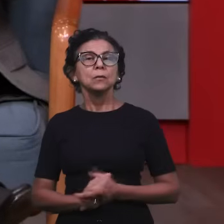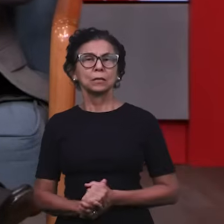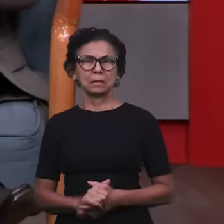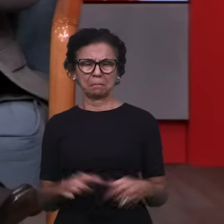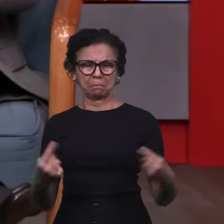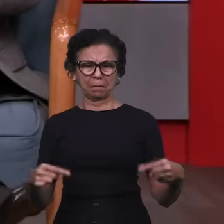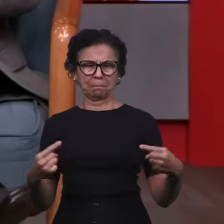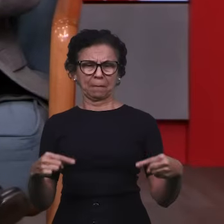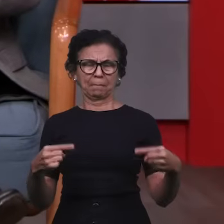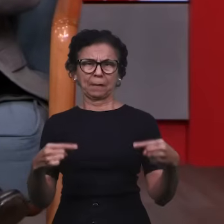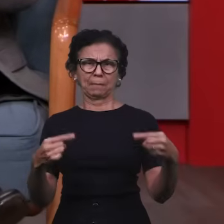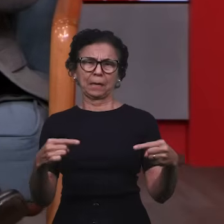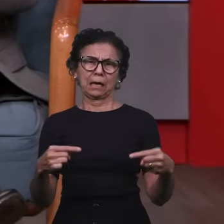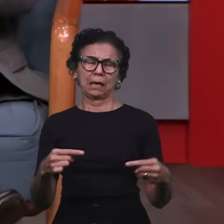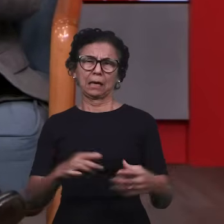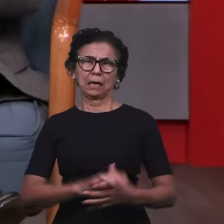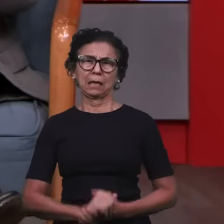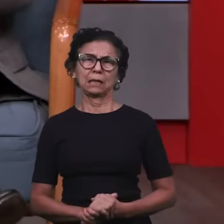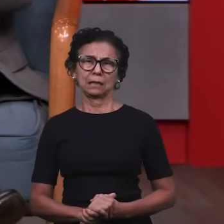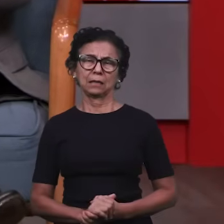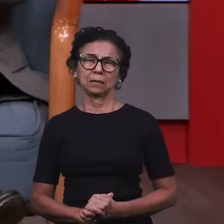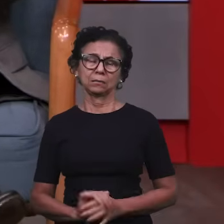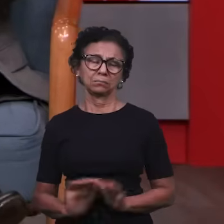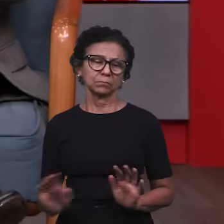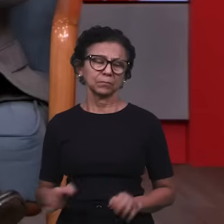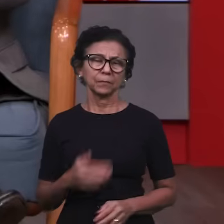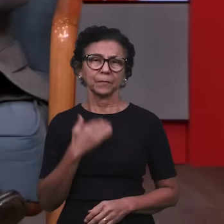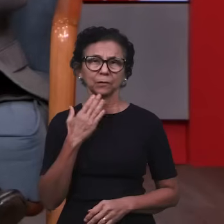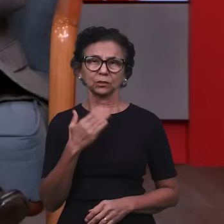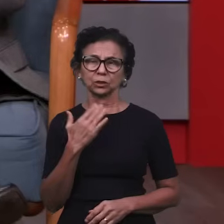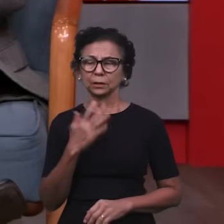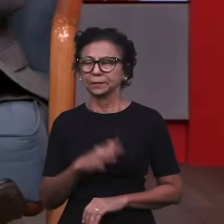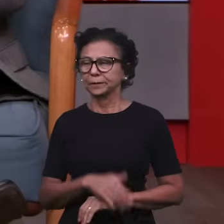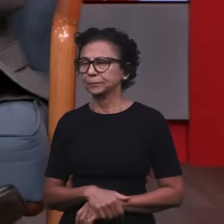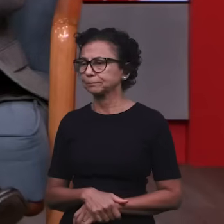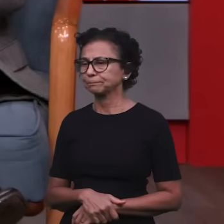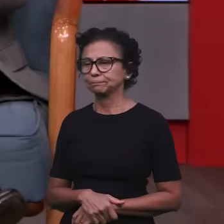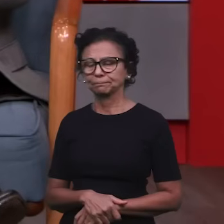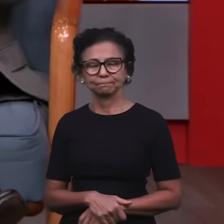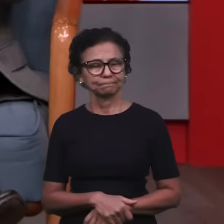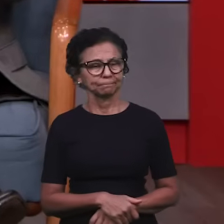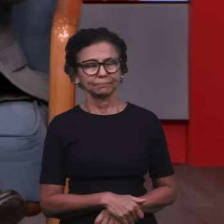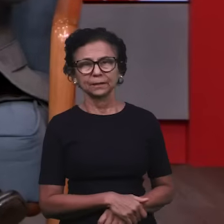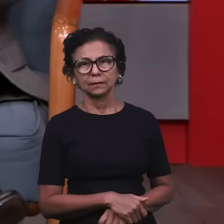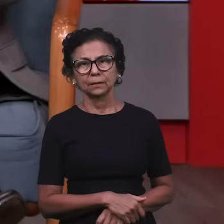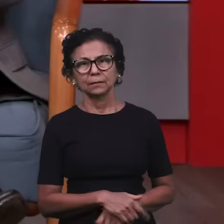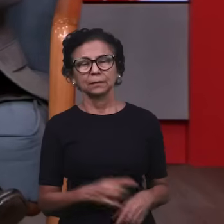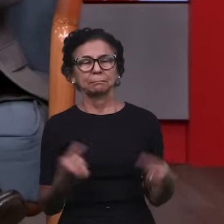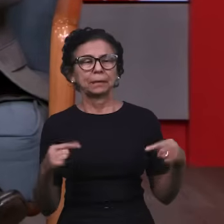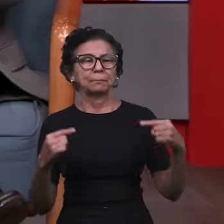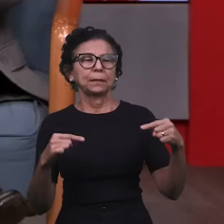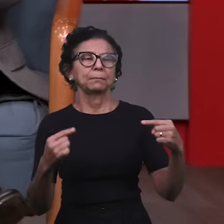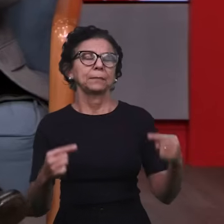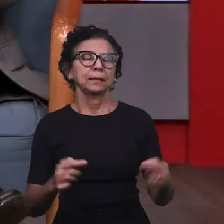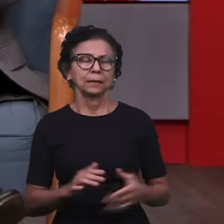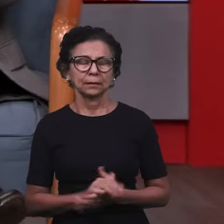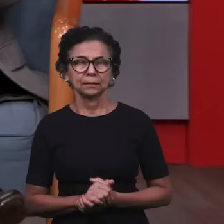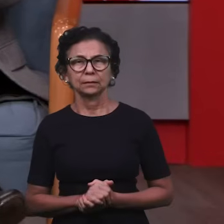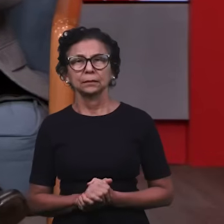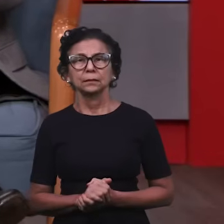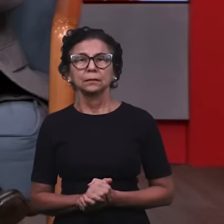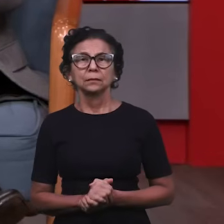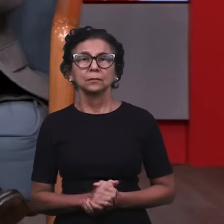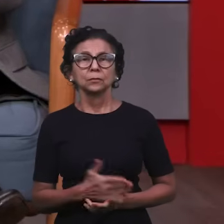contrapor a um argumento que alguém tenta. Não adianta você argumentar. Você vai argumentar contra quê? Contra